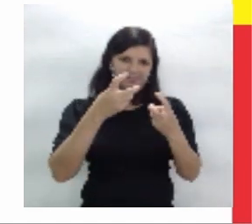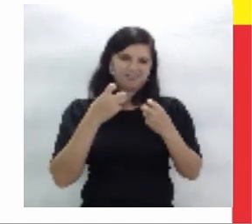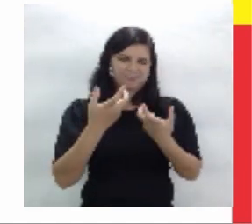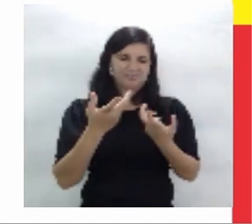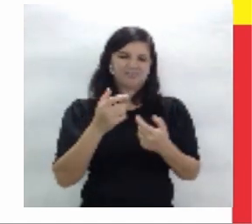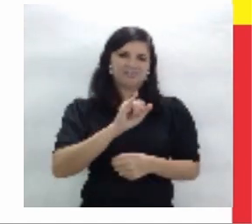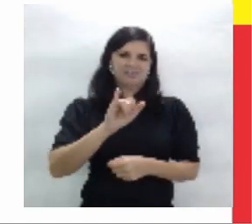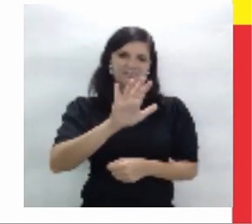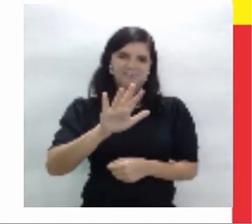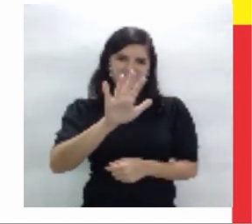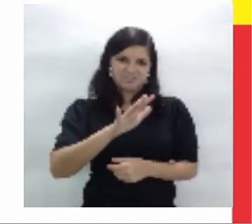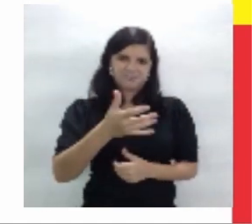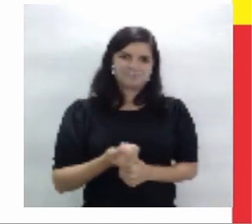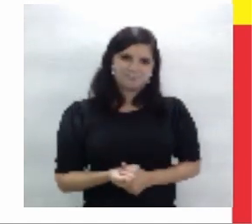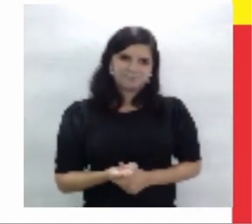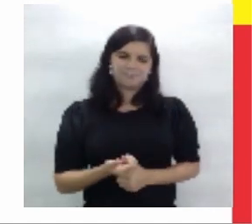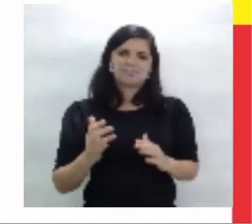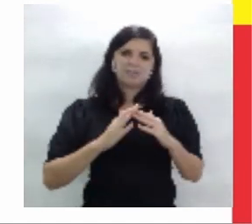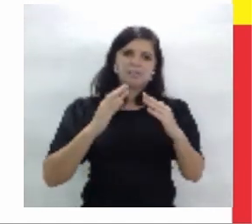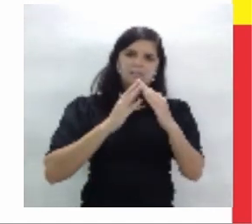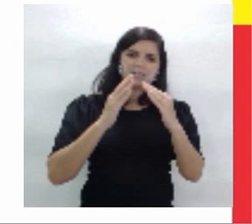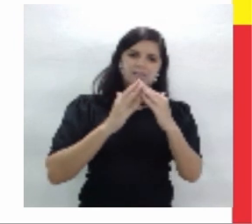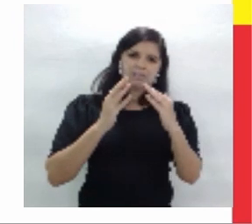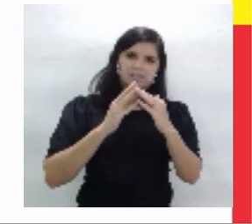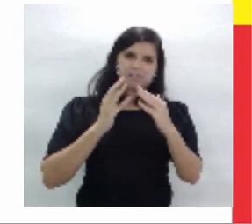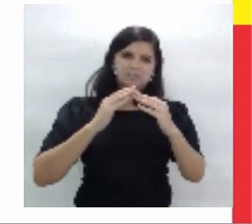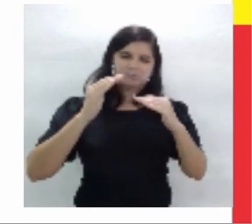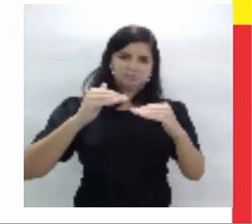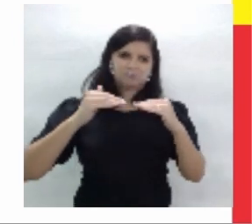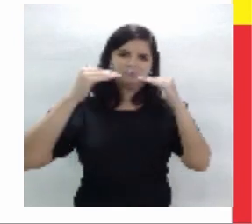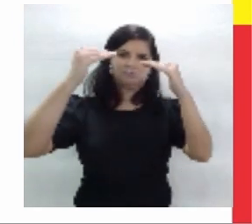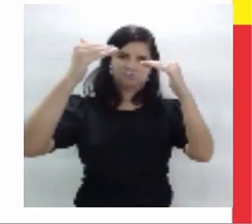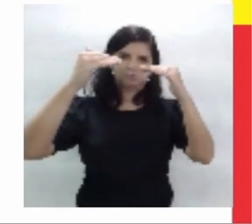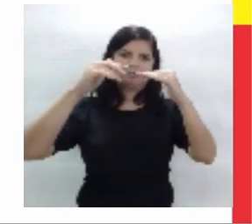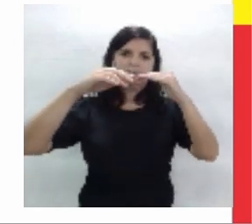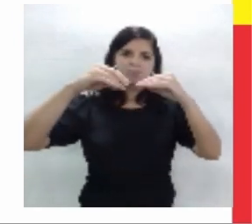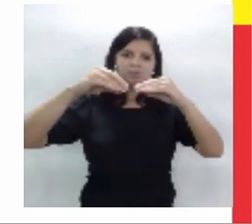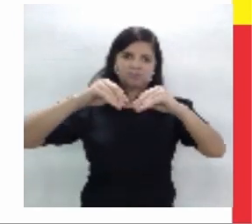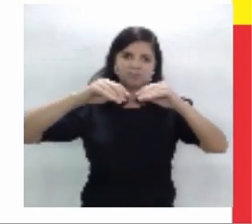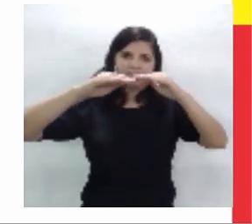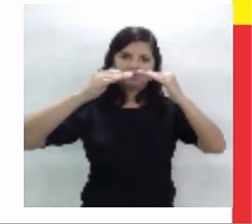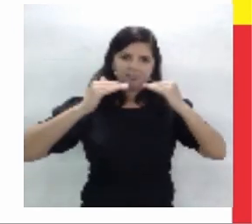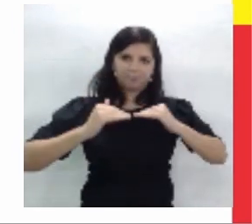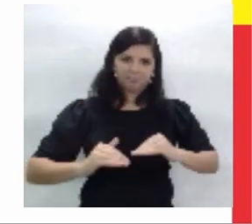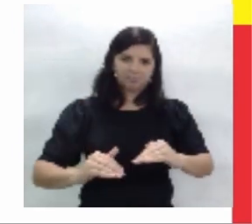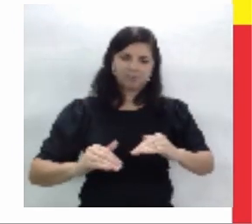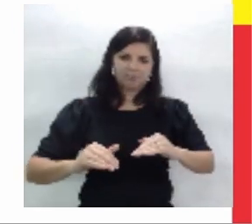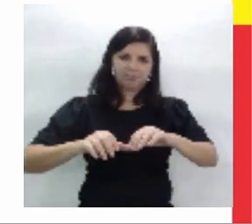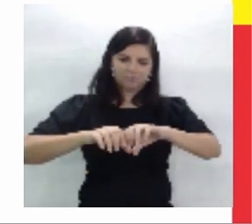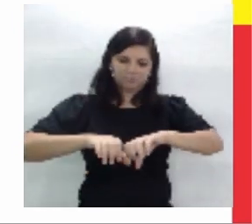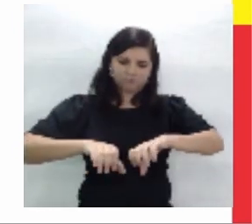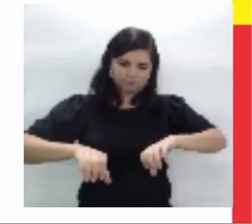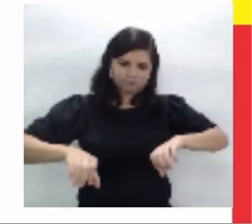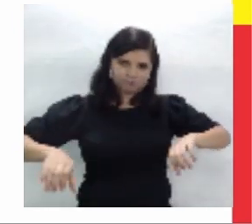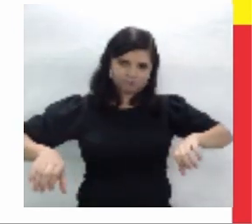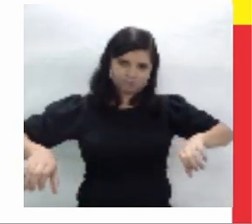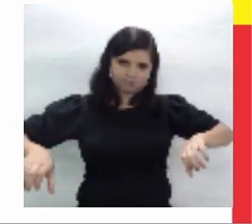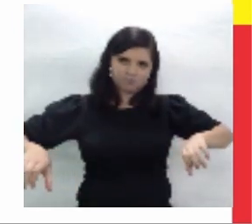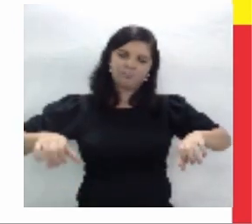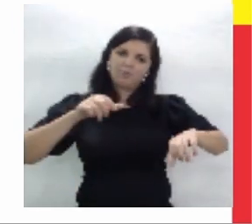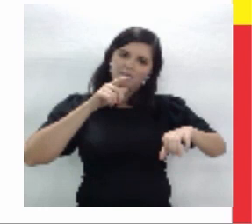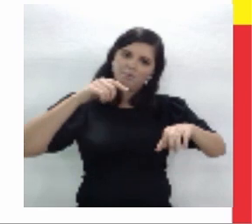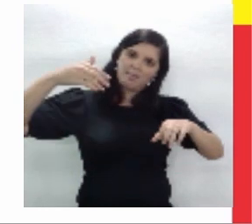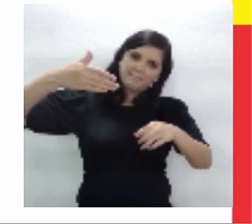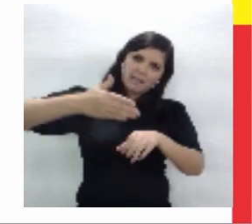Então, existe aí as casas na parte superior e no subsolo, enormes tubos, dutos, tá?